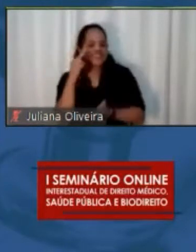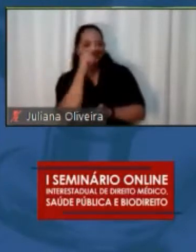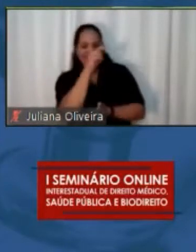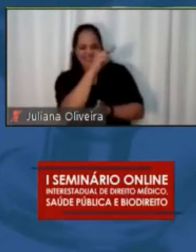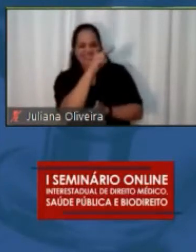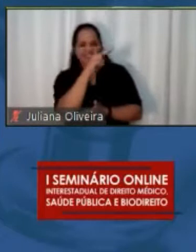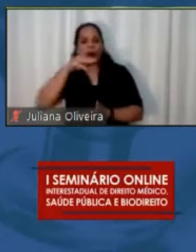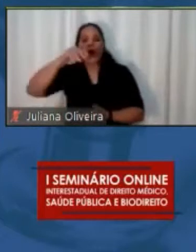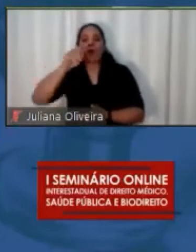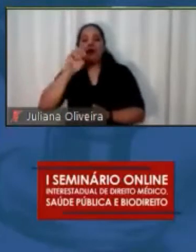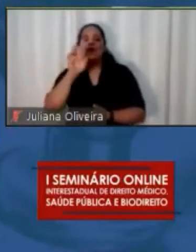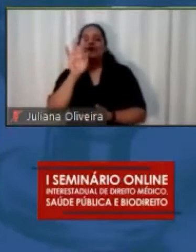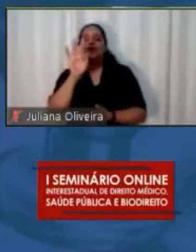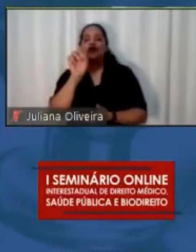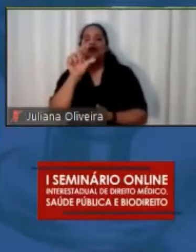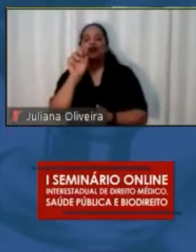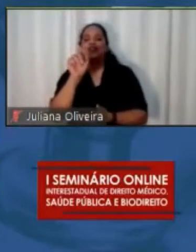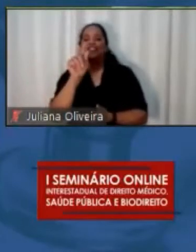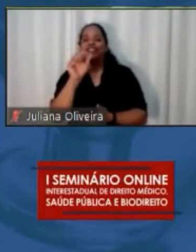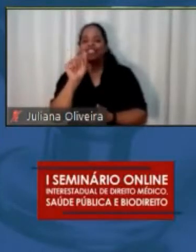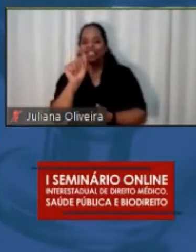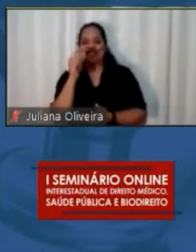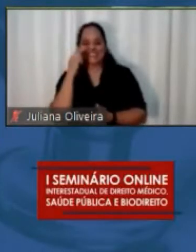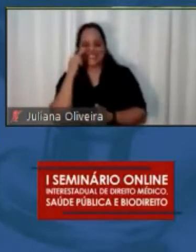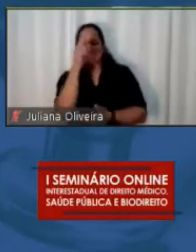dia de